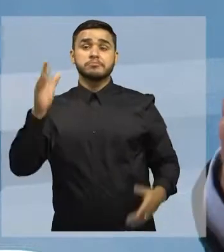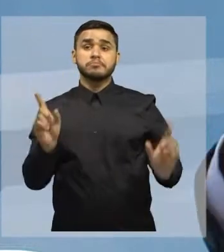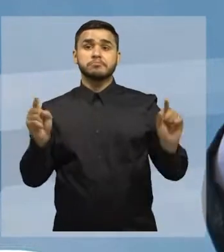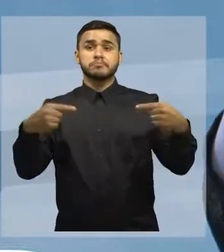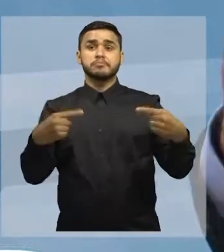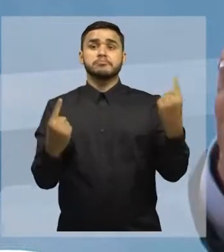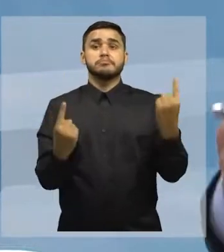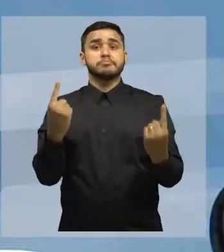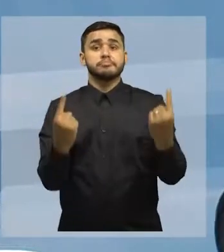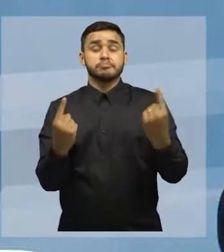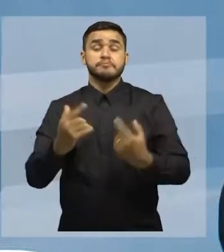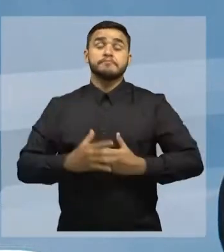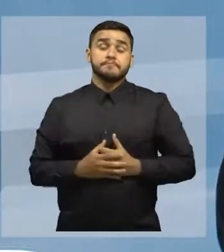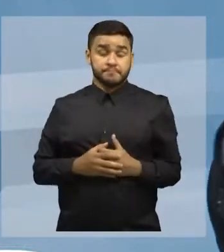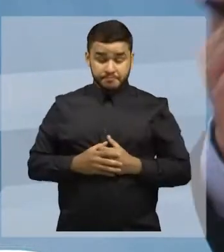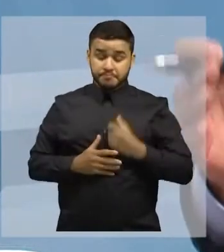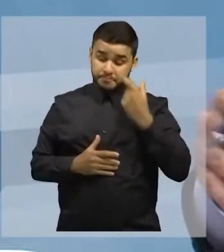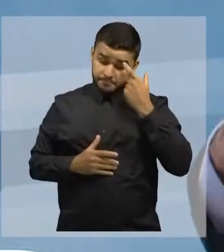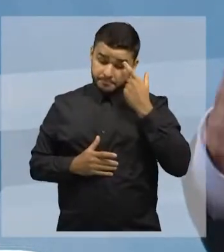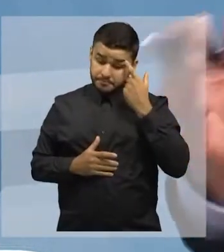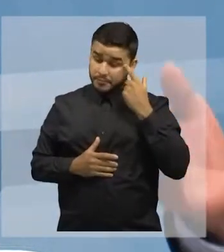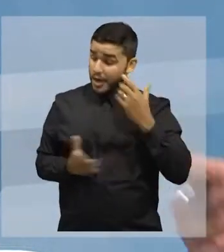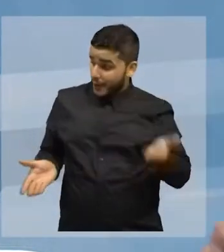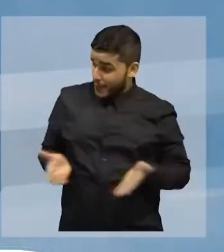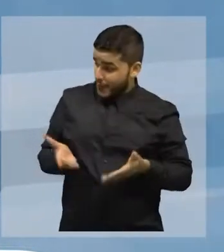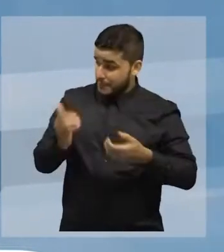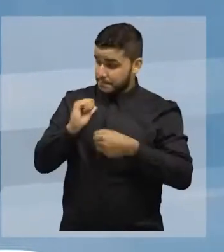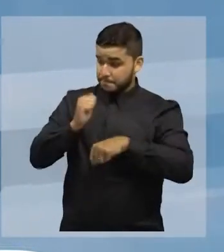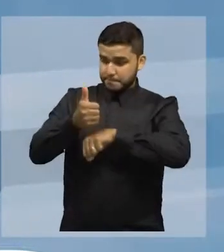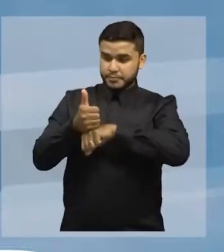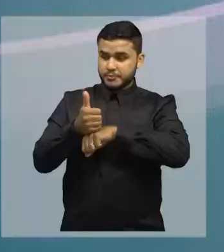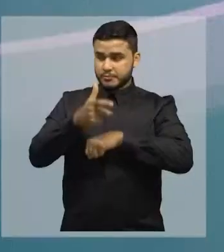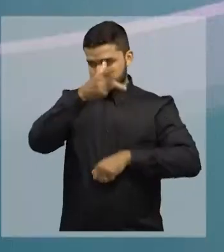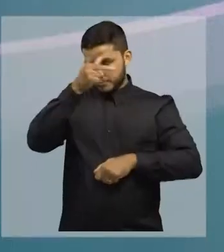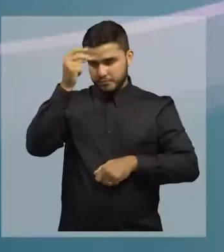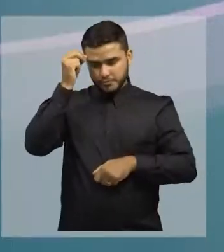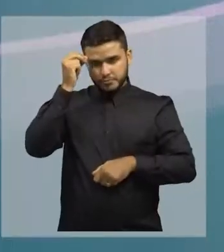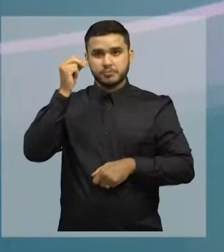realizações várias em vários campos, em várias áreas da cidade,